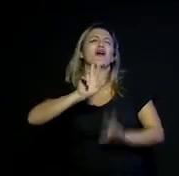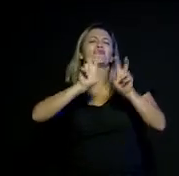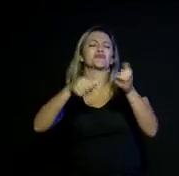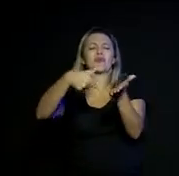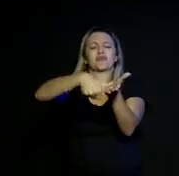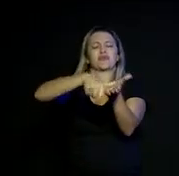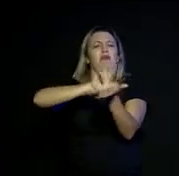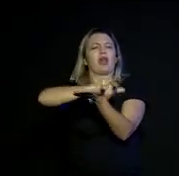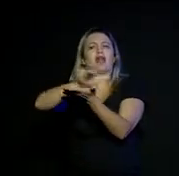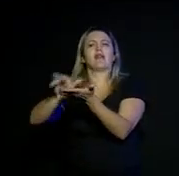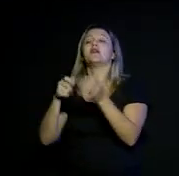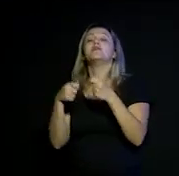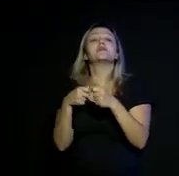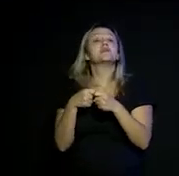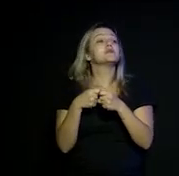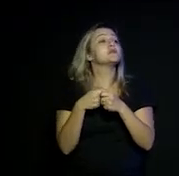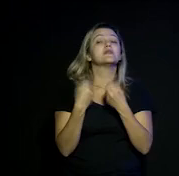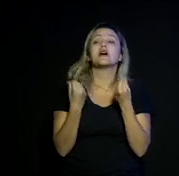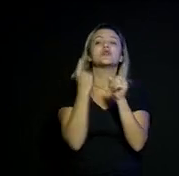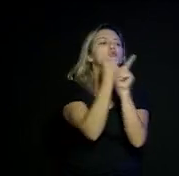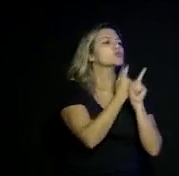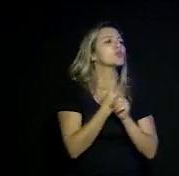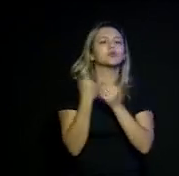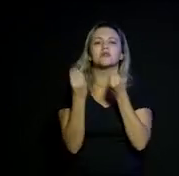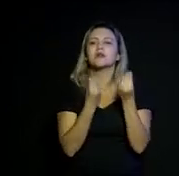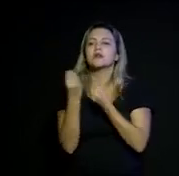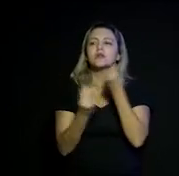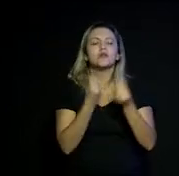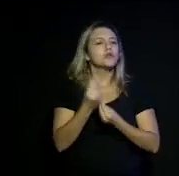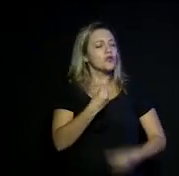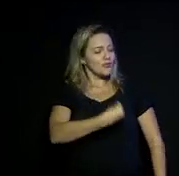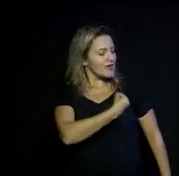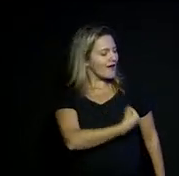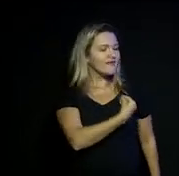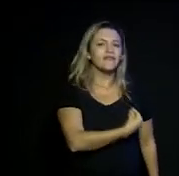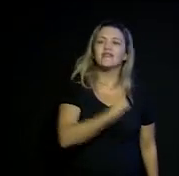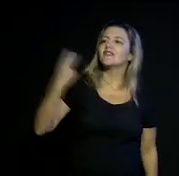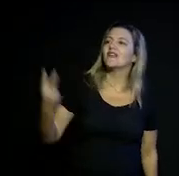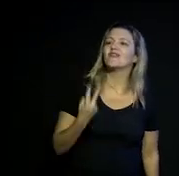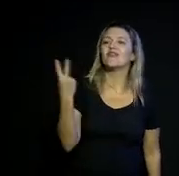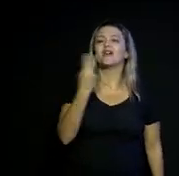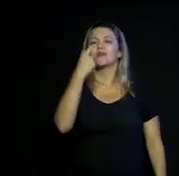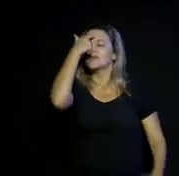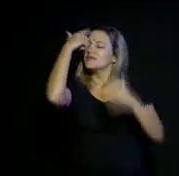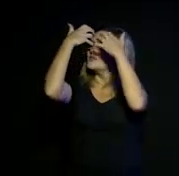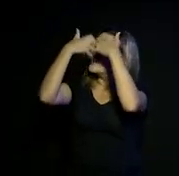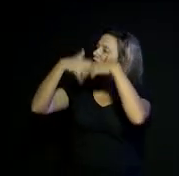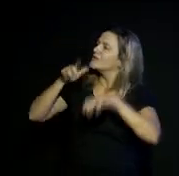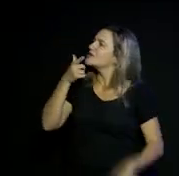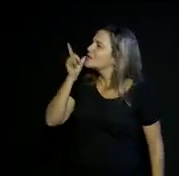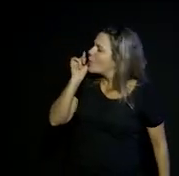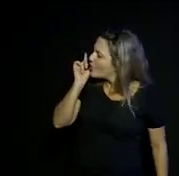bolso. Procure o seu sentido de vida, os seus valores, as ferramentas que você aprendeu a manejar, as reflexões que